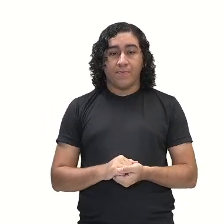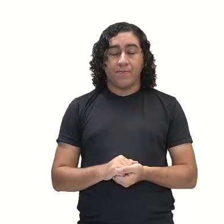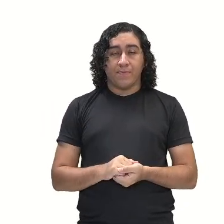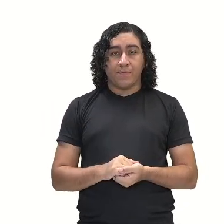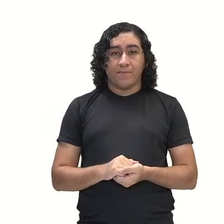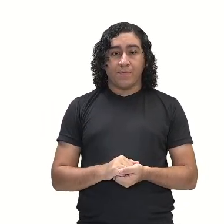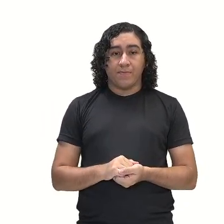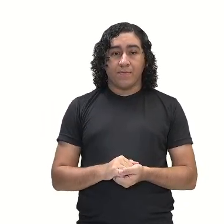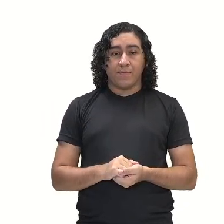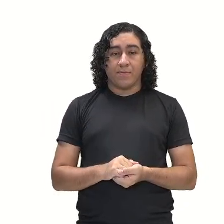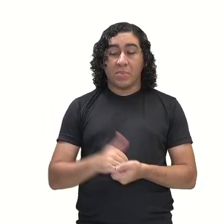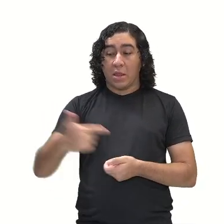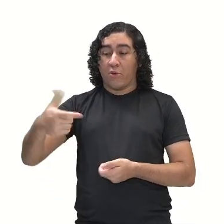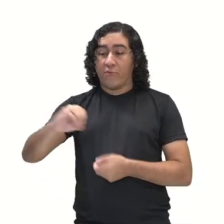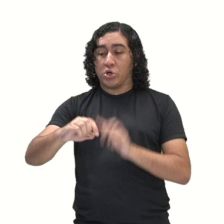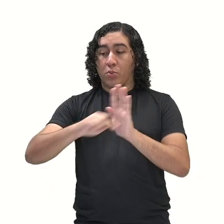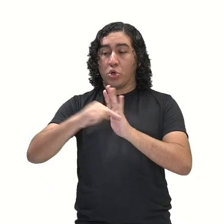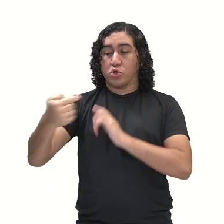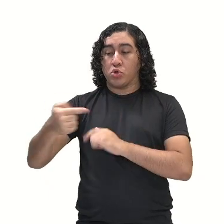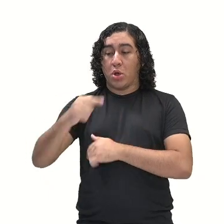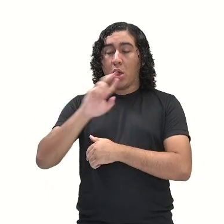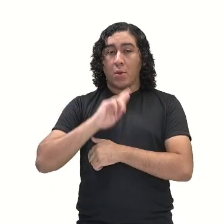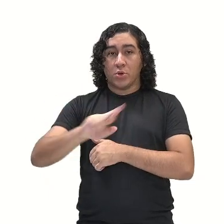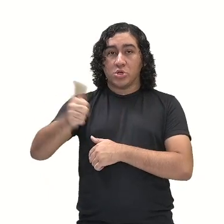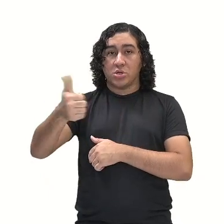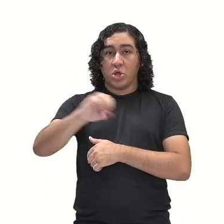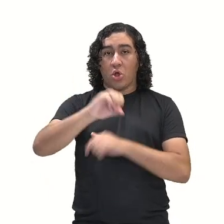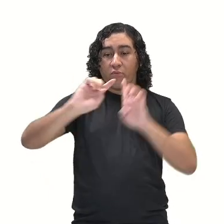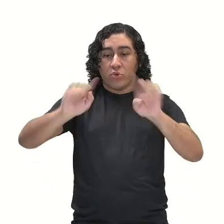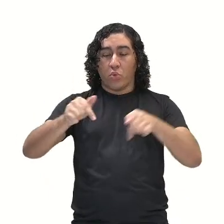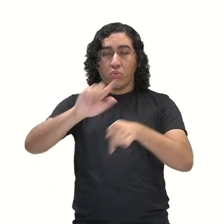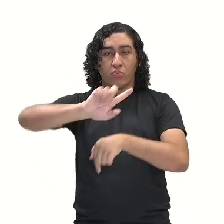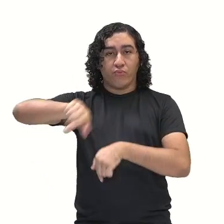20 menos 1, 19. Já eliminei aqui o parêntese, né?